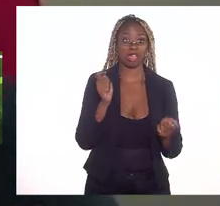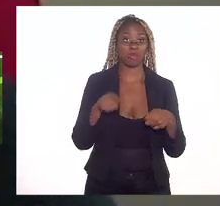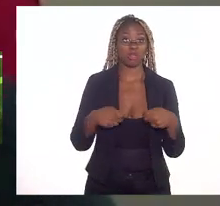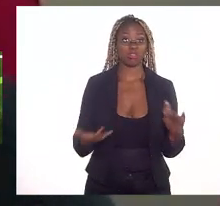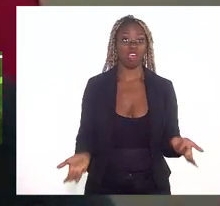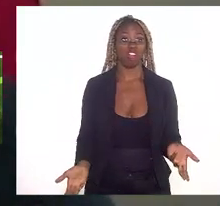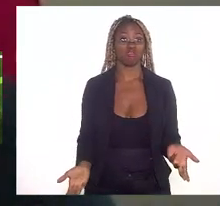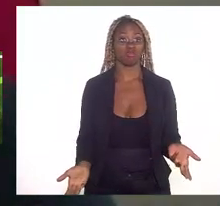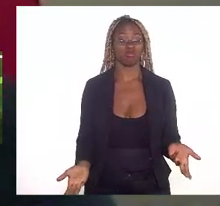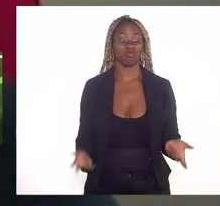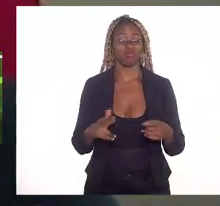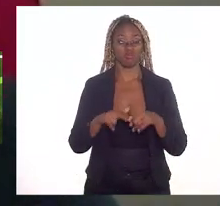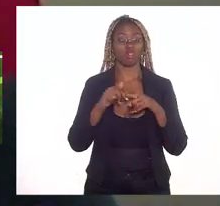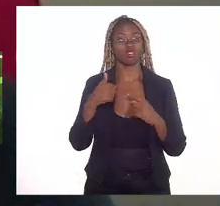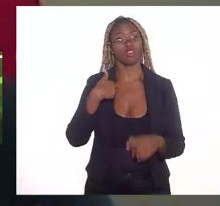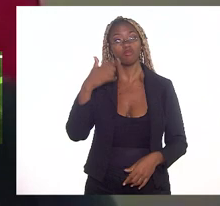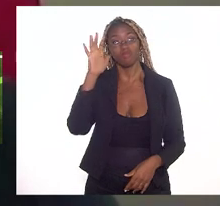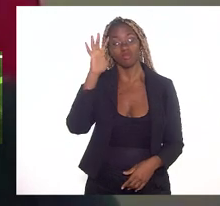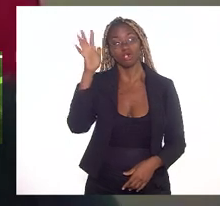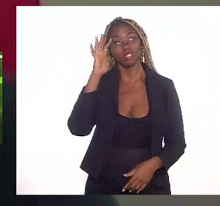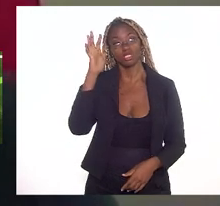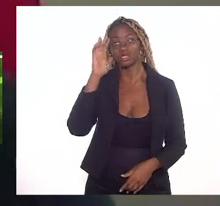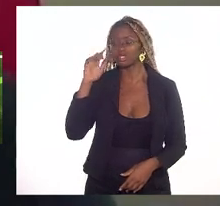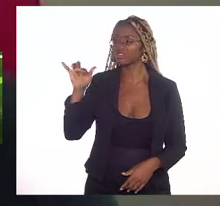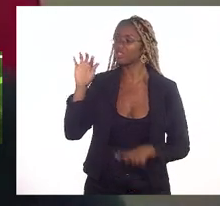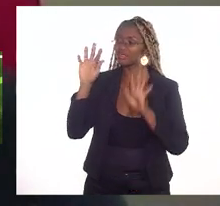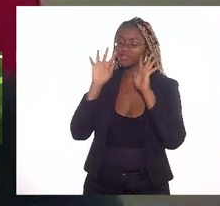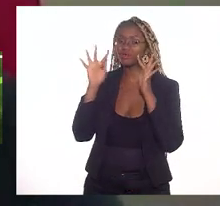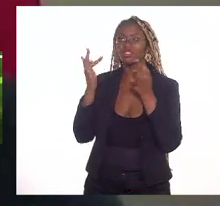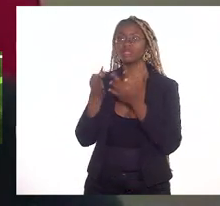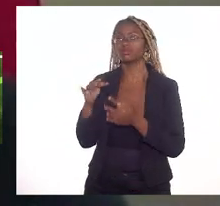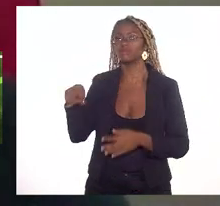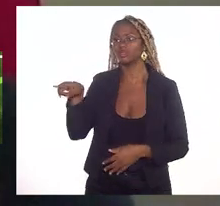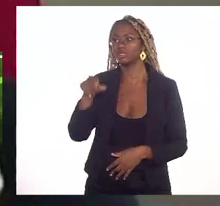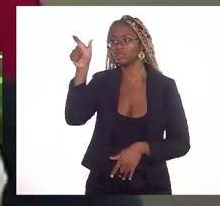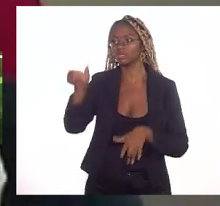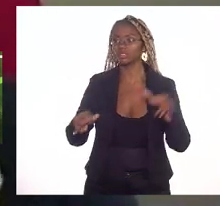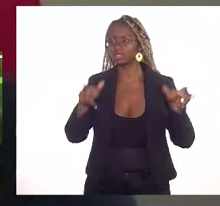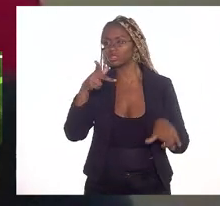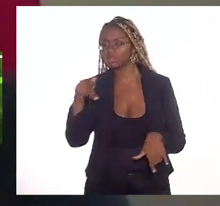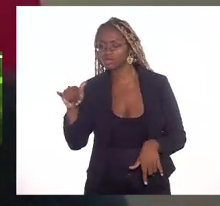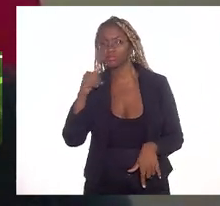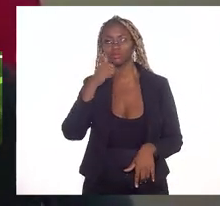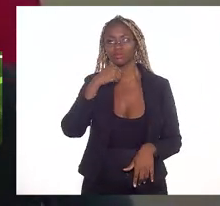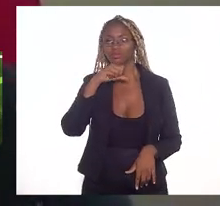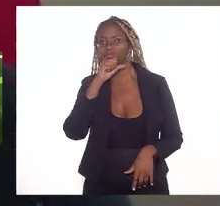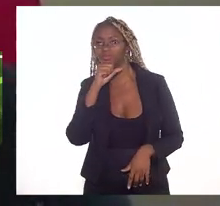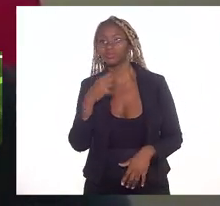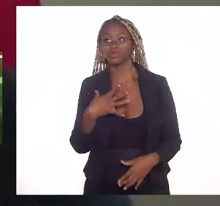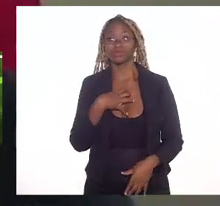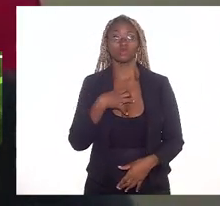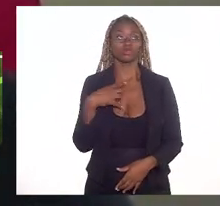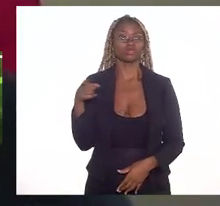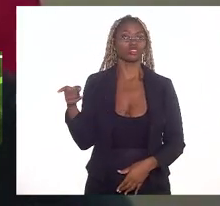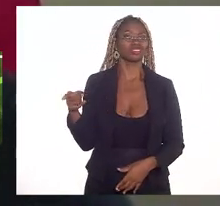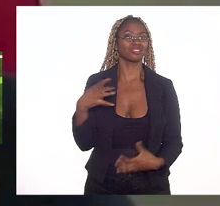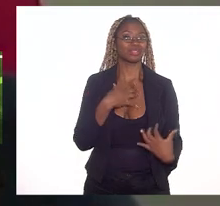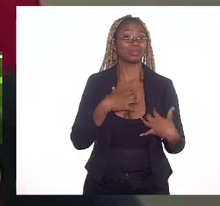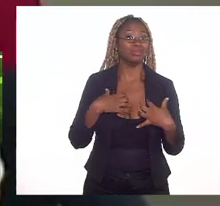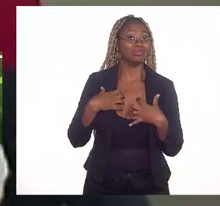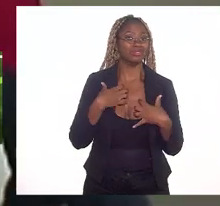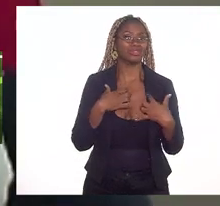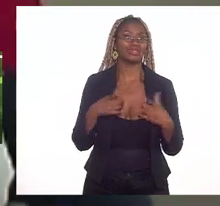fico imaginando os familiares, os pais, as mães, o quanto impotentes estão diante dessa